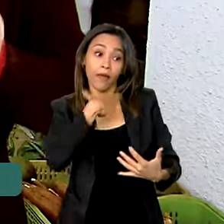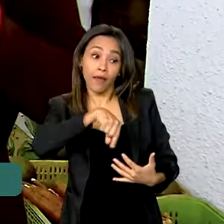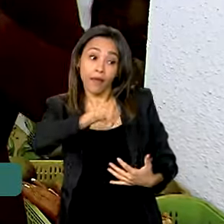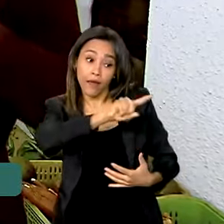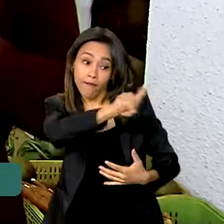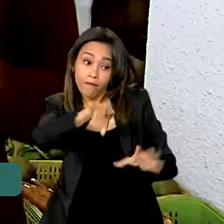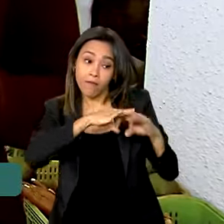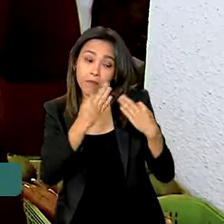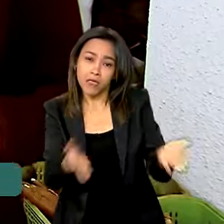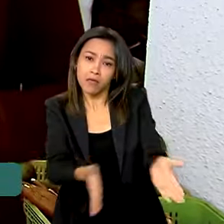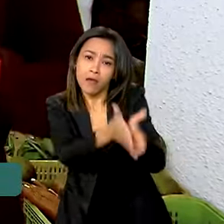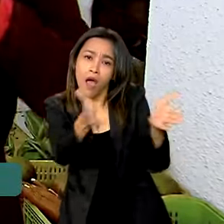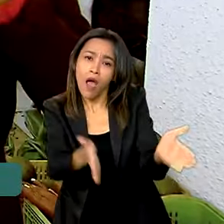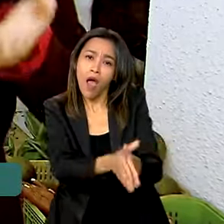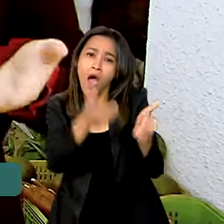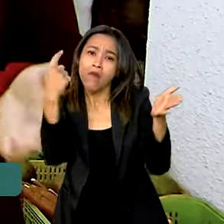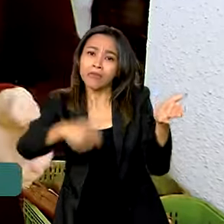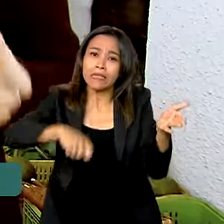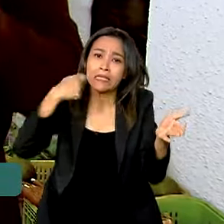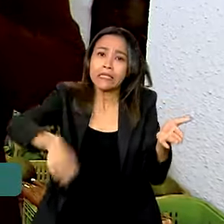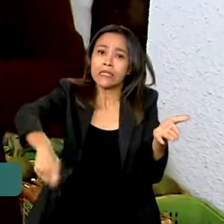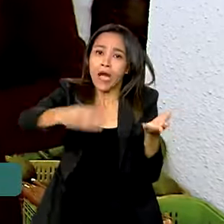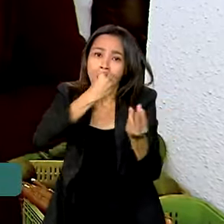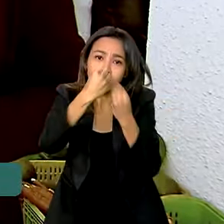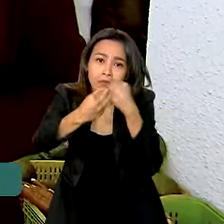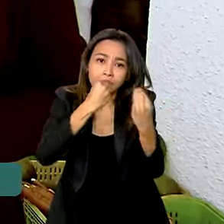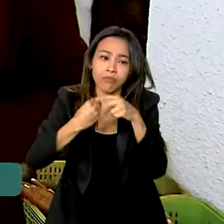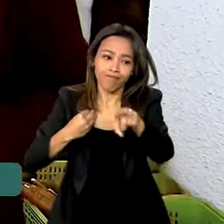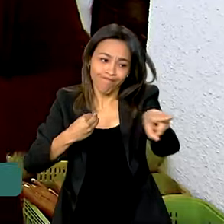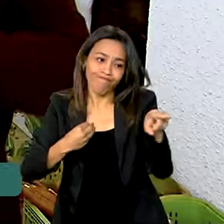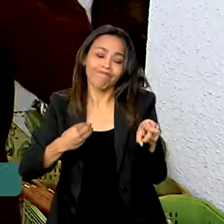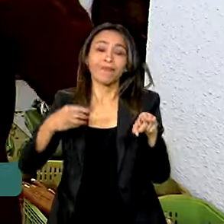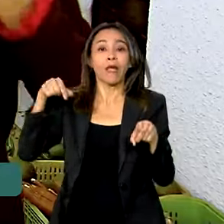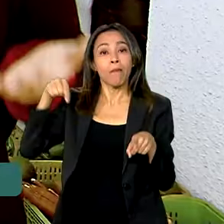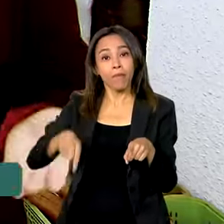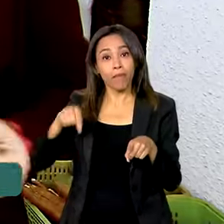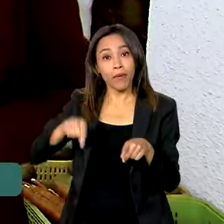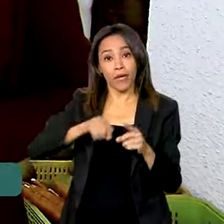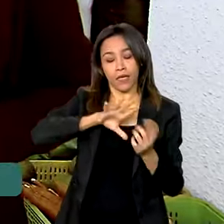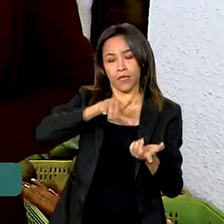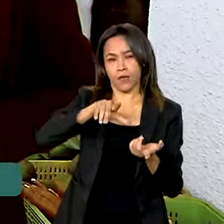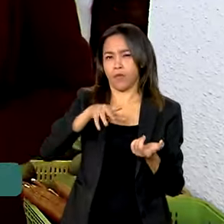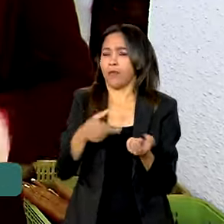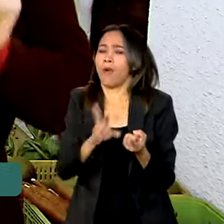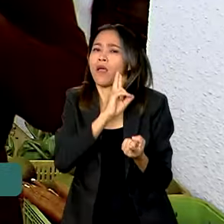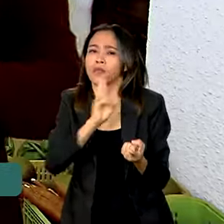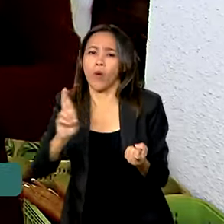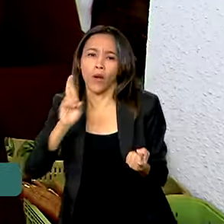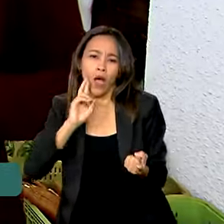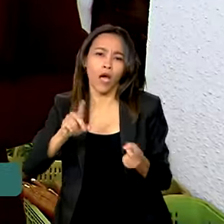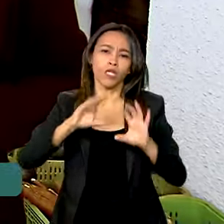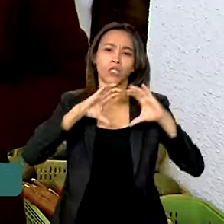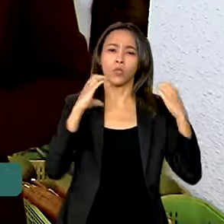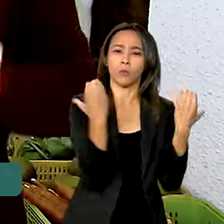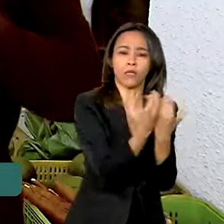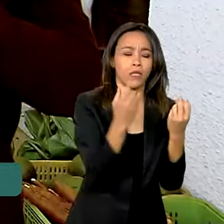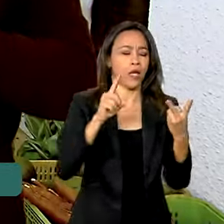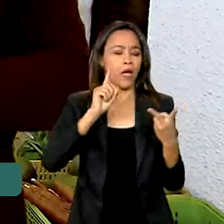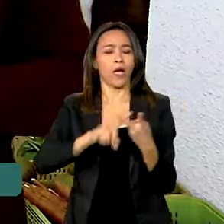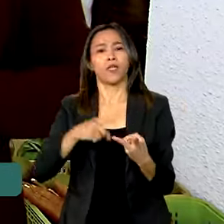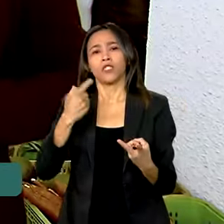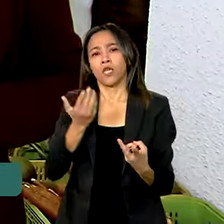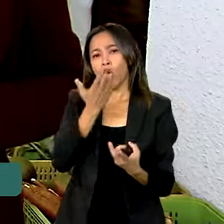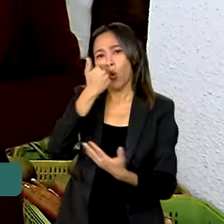alimentar e nutricional, para a rede socioassistencial, restaurantes populares, bancos de alimentos